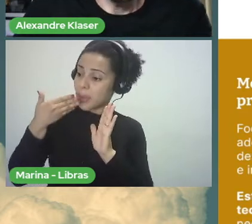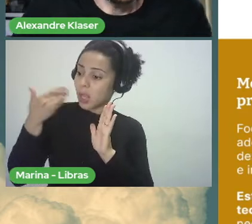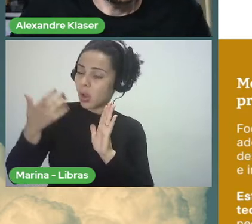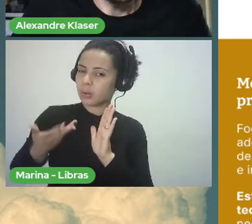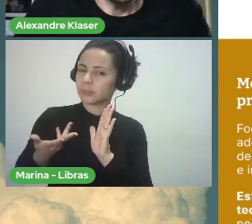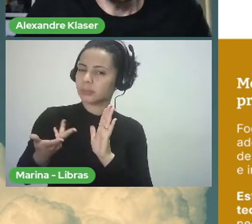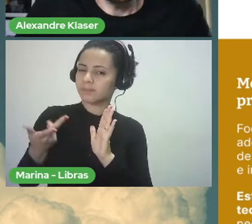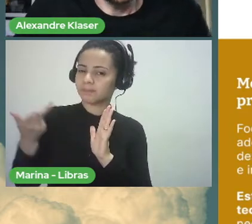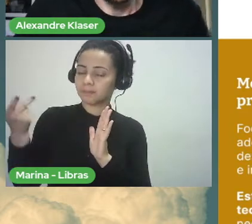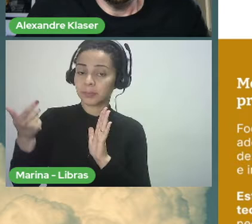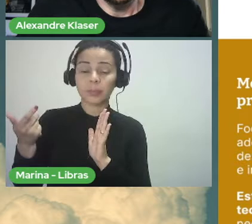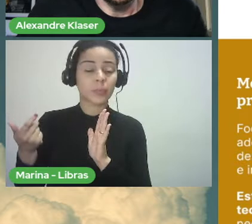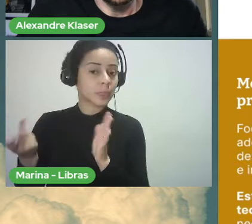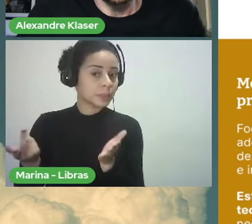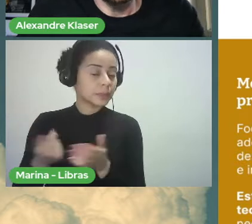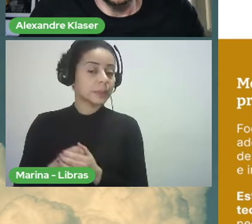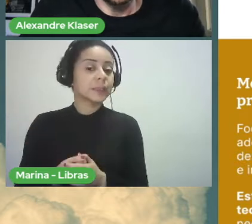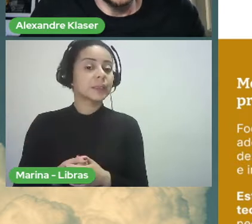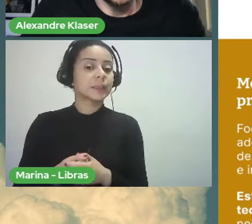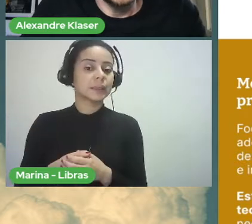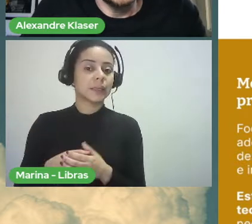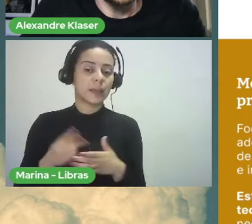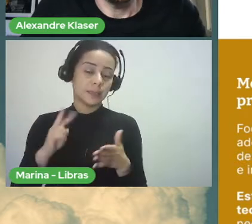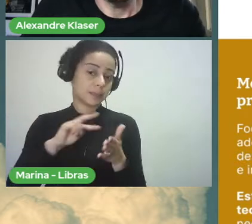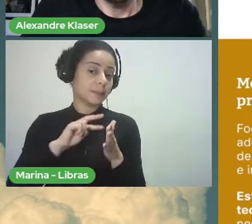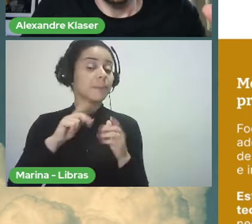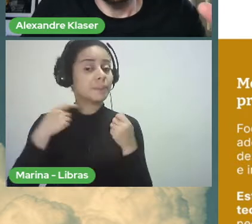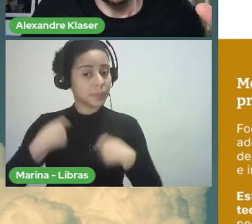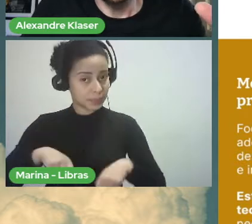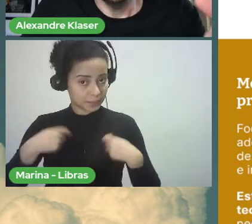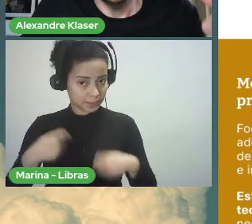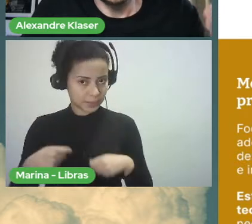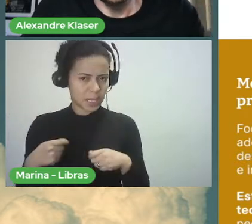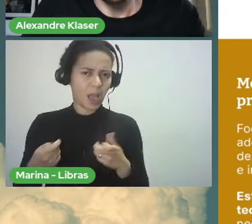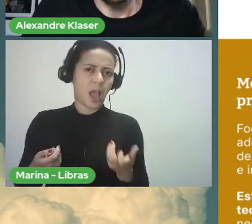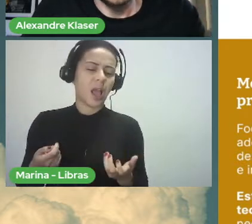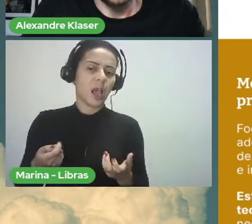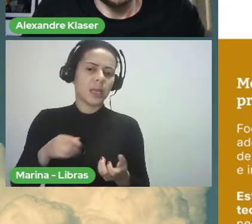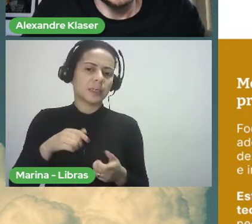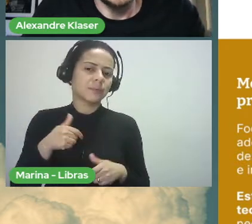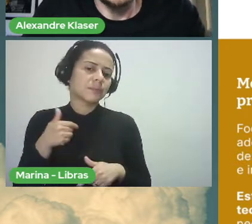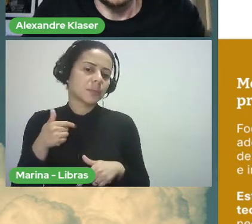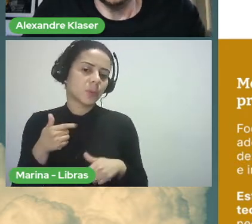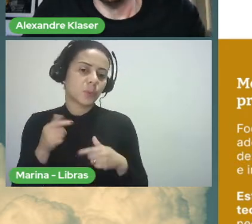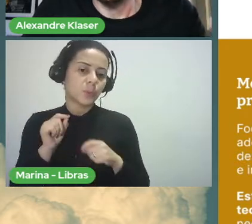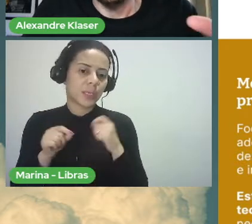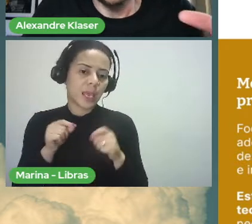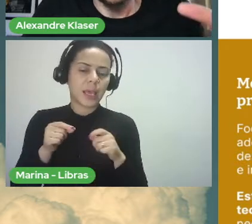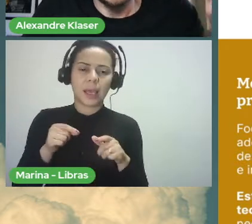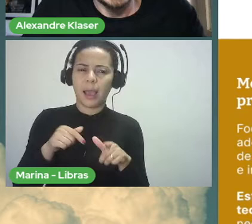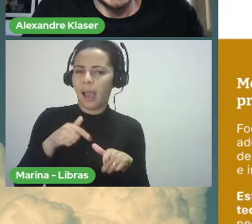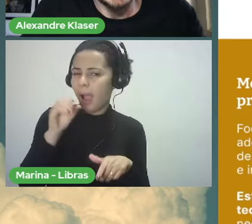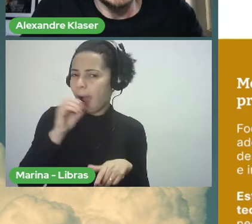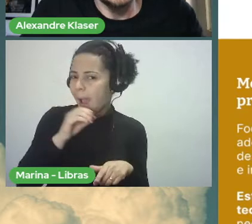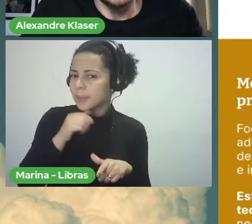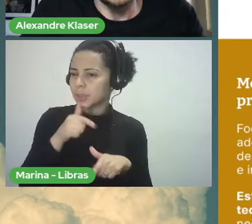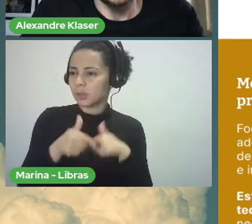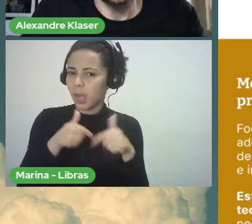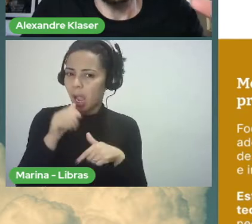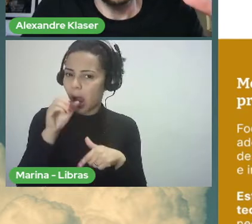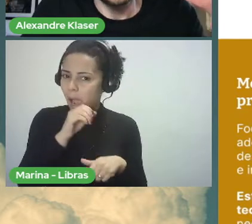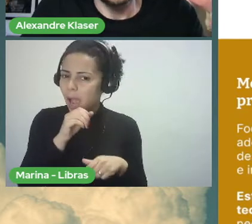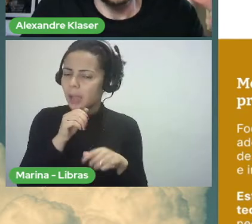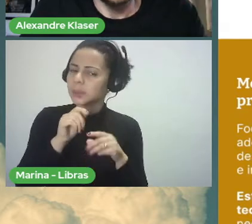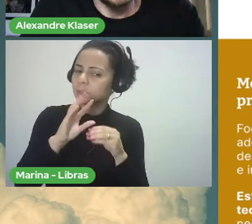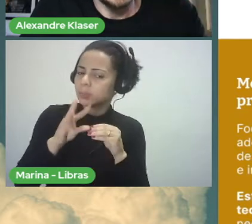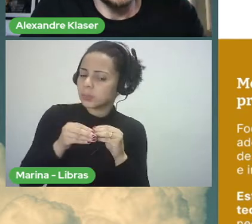Isso tudo é feito como desenvolvimento com muita visão de agilidade, ou seja, desenvolvimento iterativo incremental, para que a gente possa fazer pequenos incrementos,